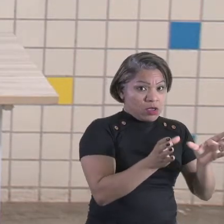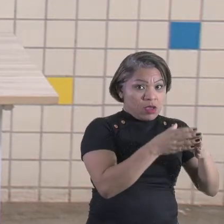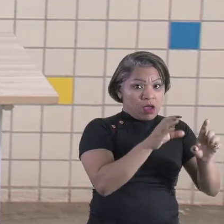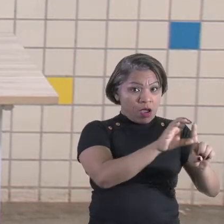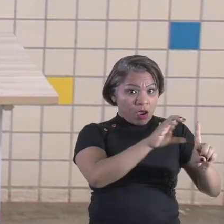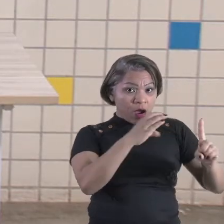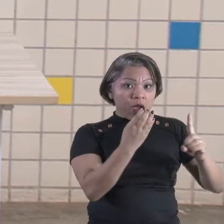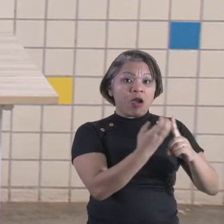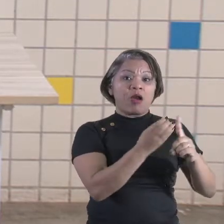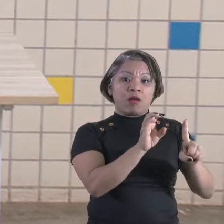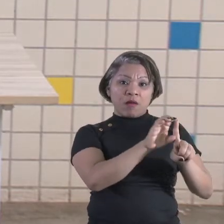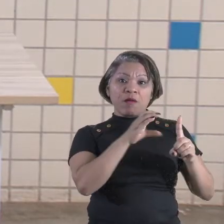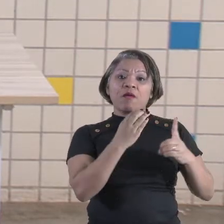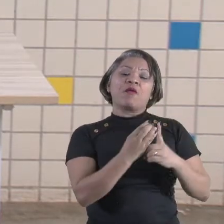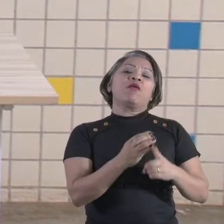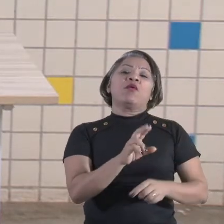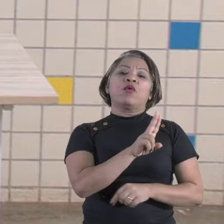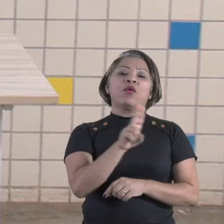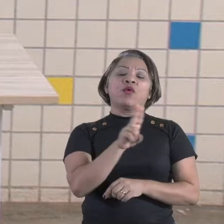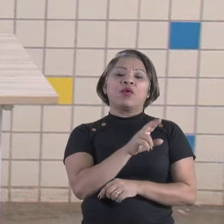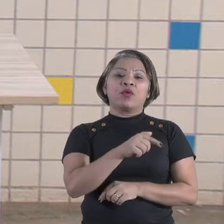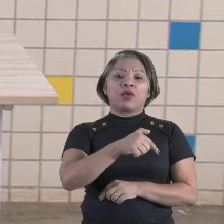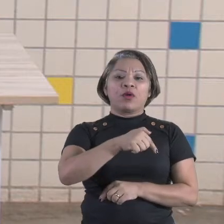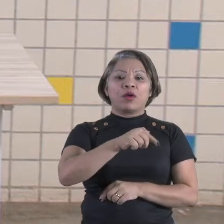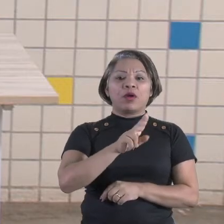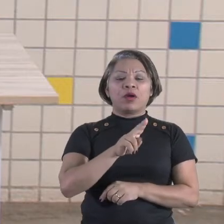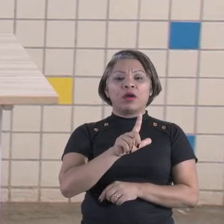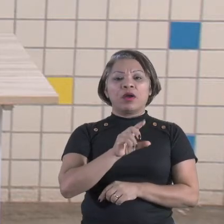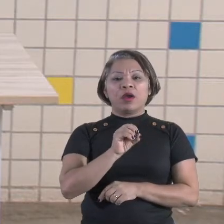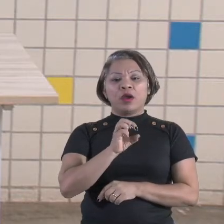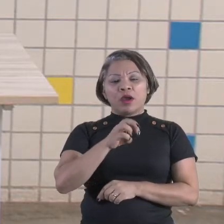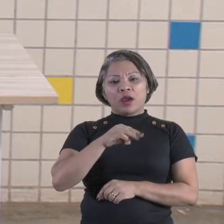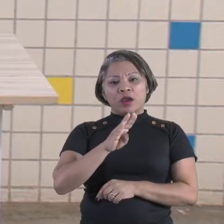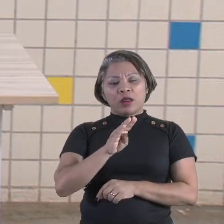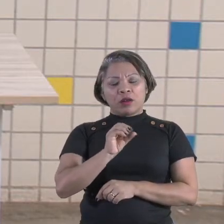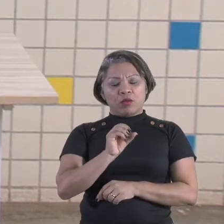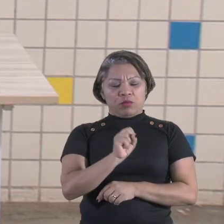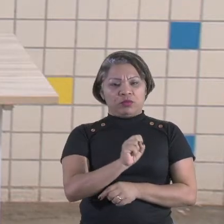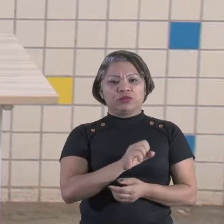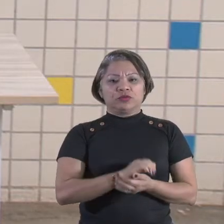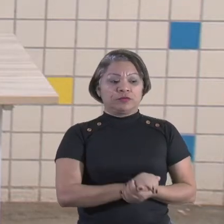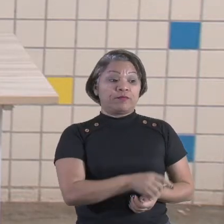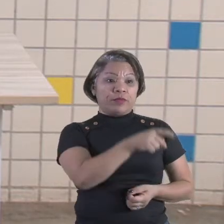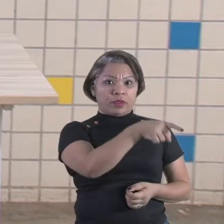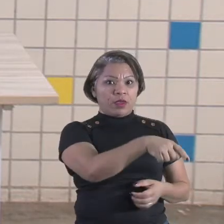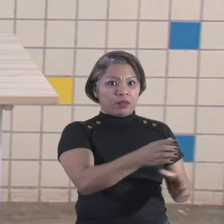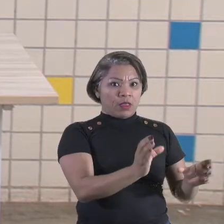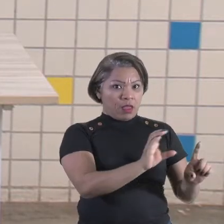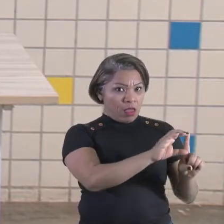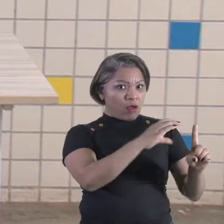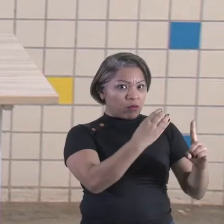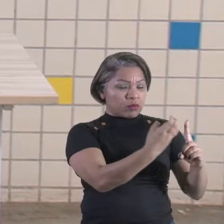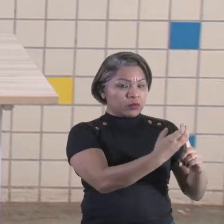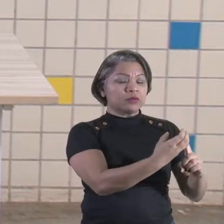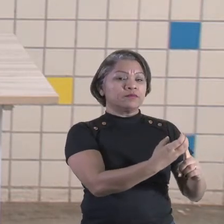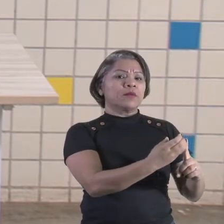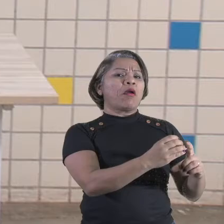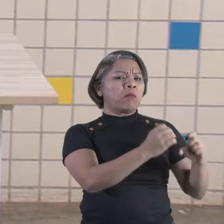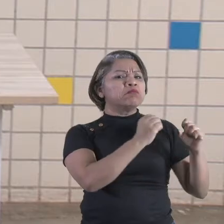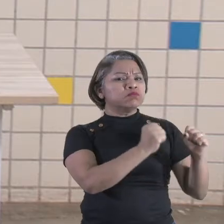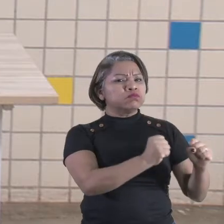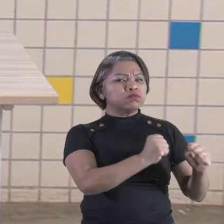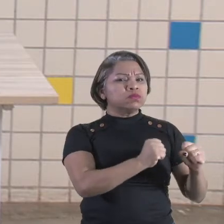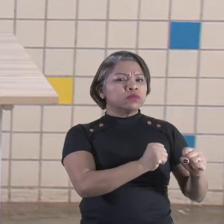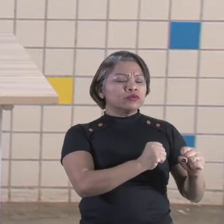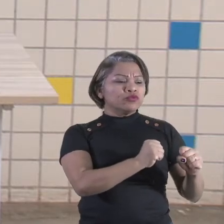nós chamamos de quilombos. E nessa comunidade, eles podiam colocar em prática